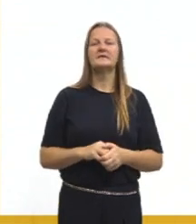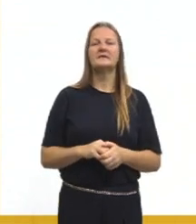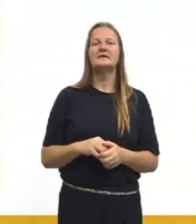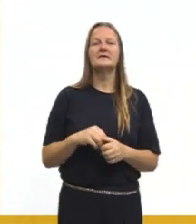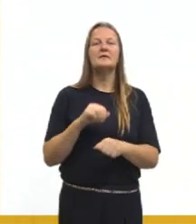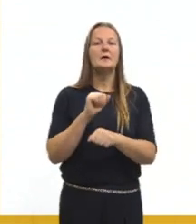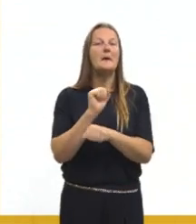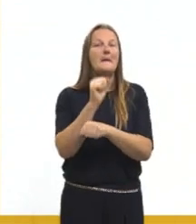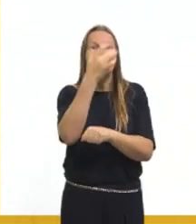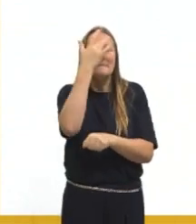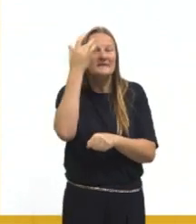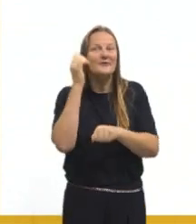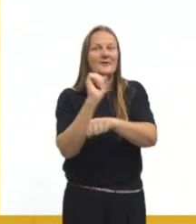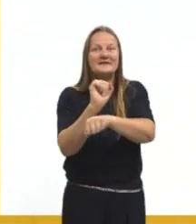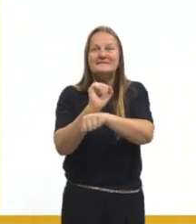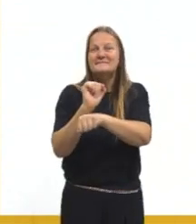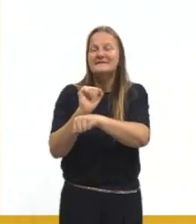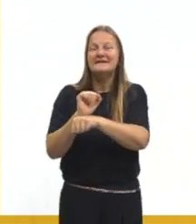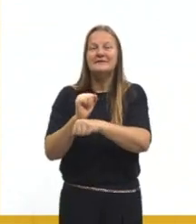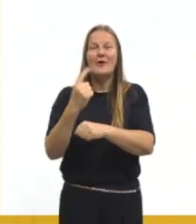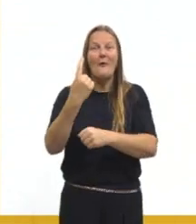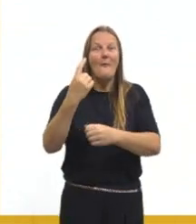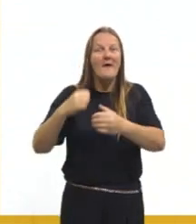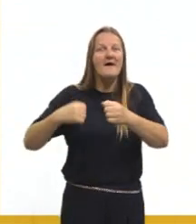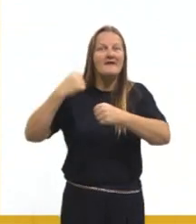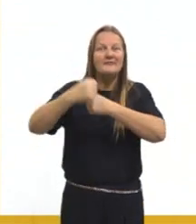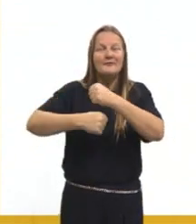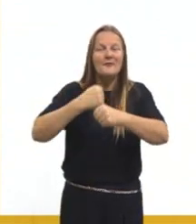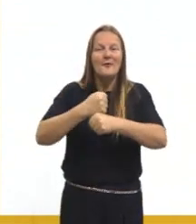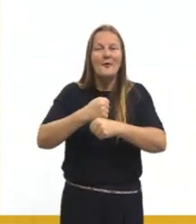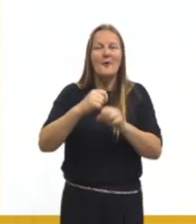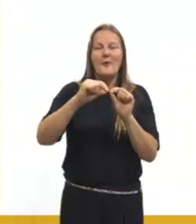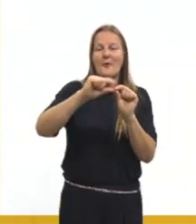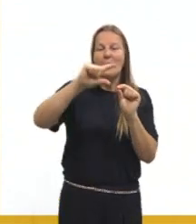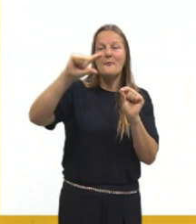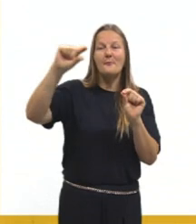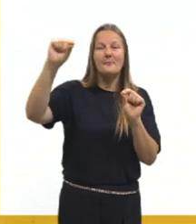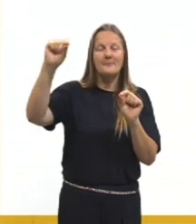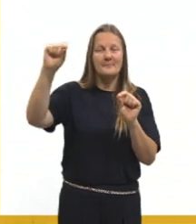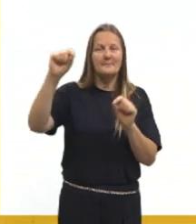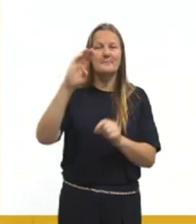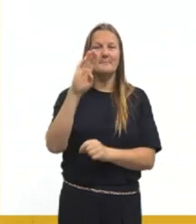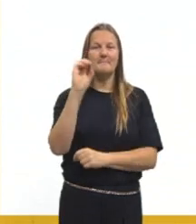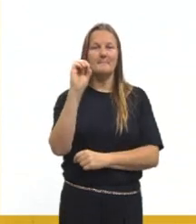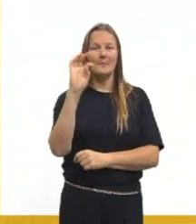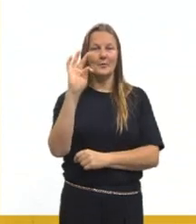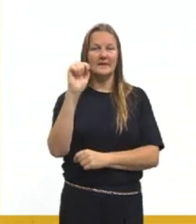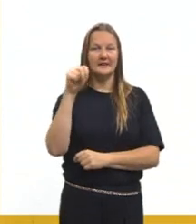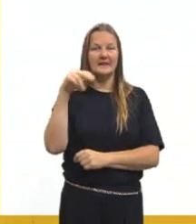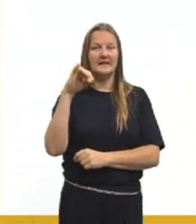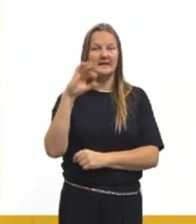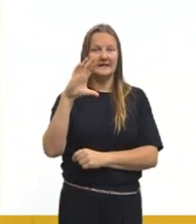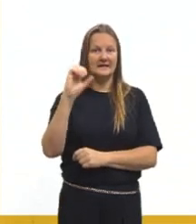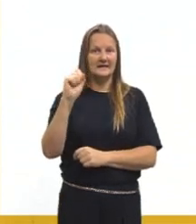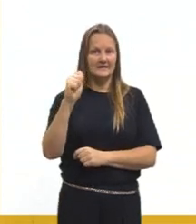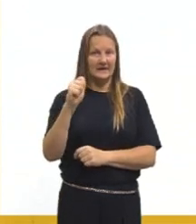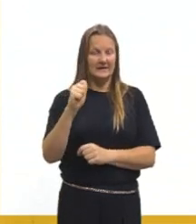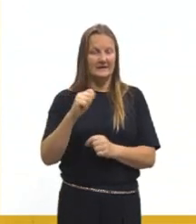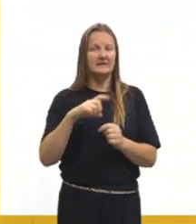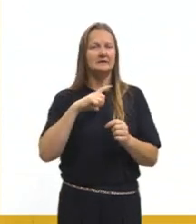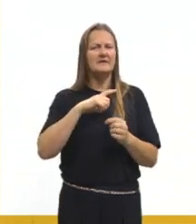esperando quem se preparou o ano inteiro com as plantas a botânica né Por causa que o Enem anterior já foi abordado bastante